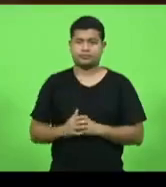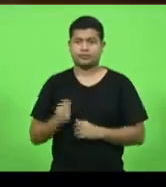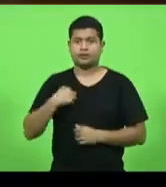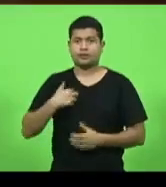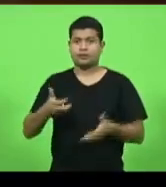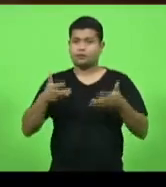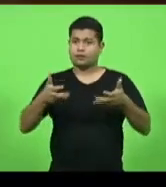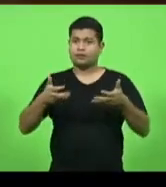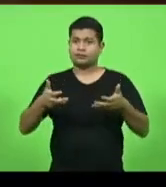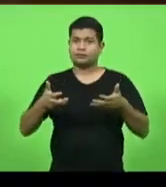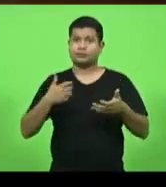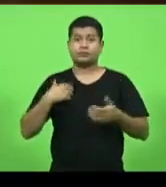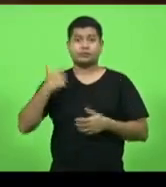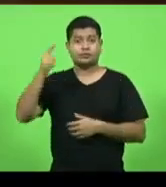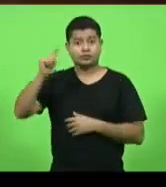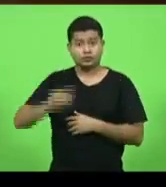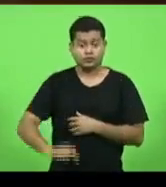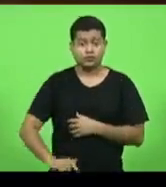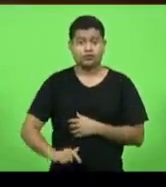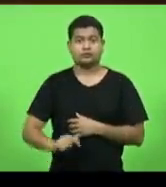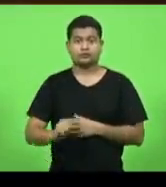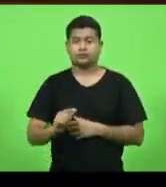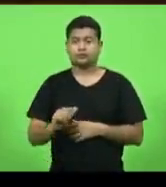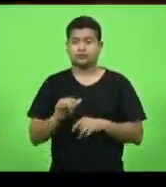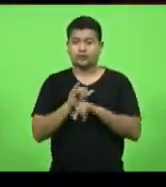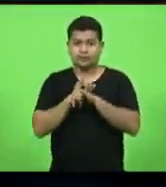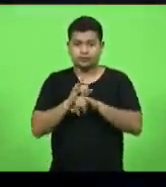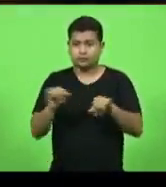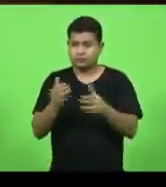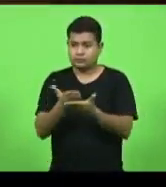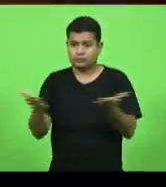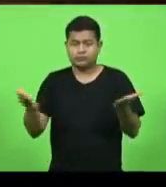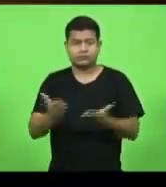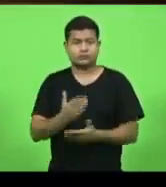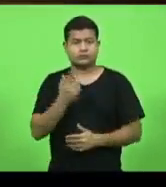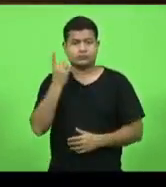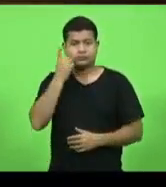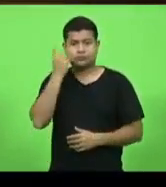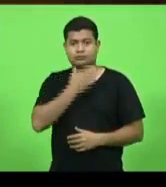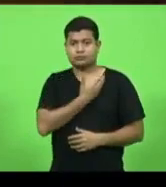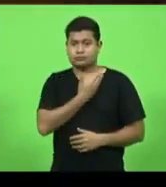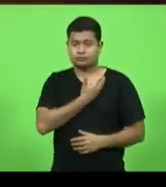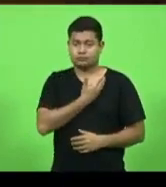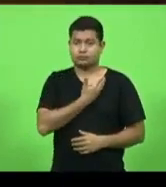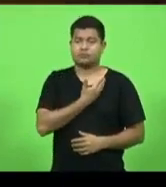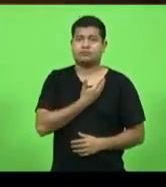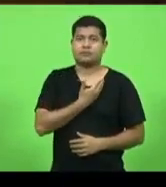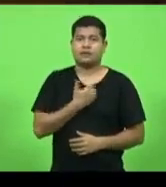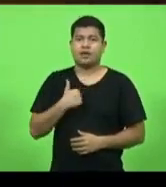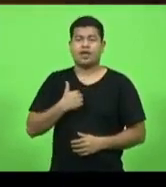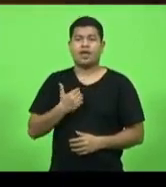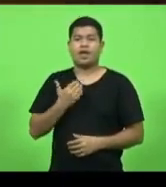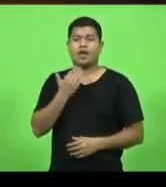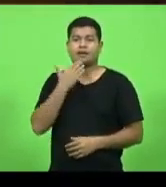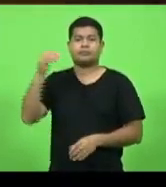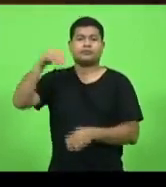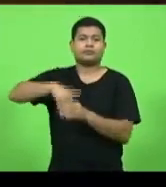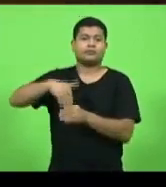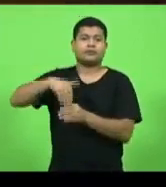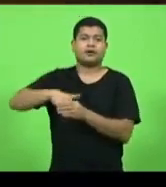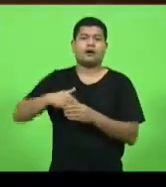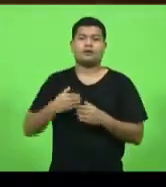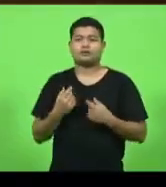quero novamente dizer aos colegas deputados e deputadas, eu não estou aqui pedindo voto a favor ou